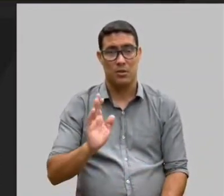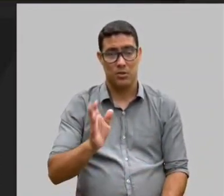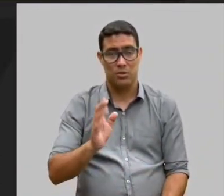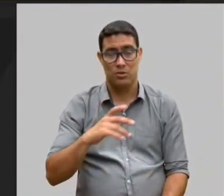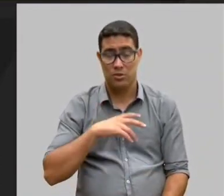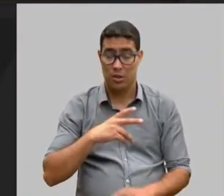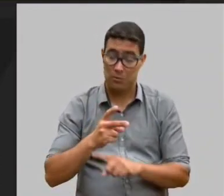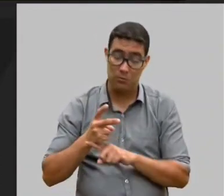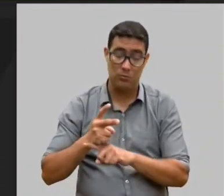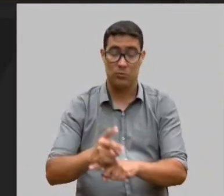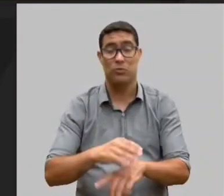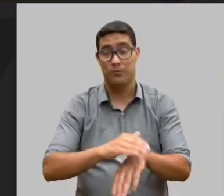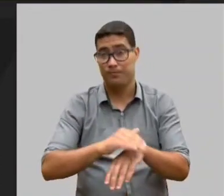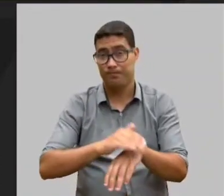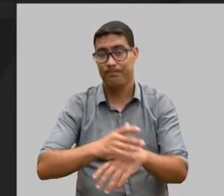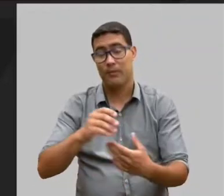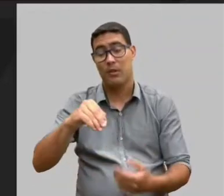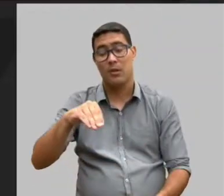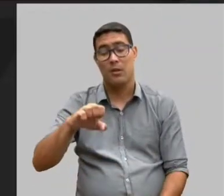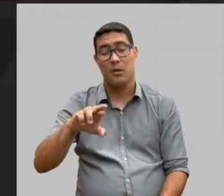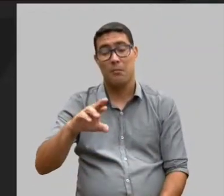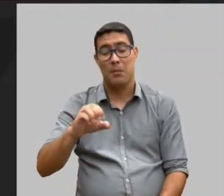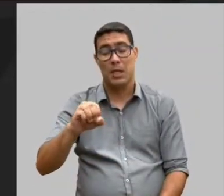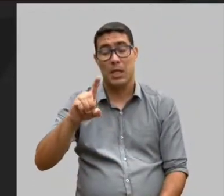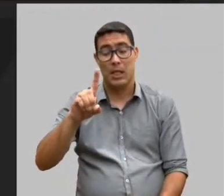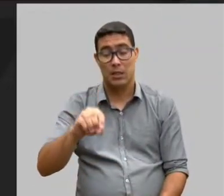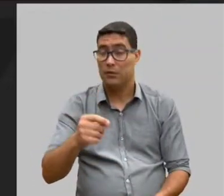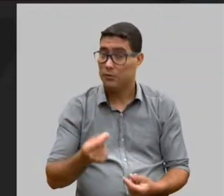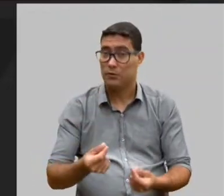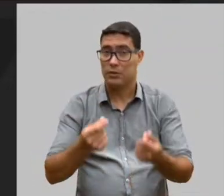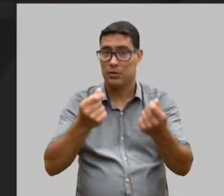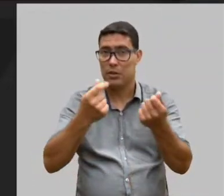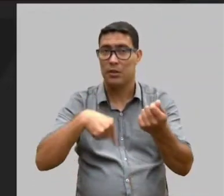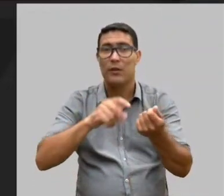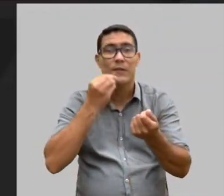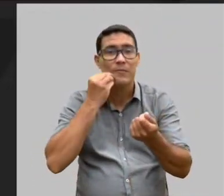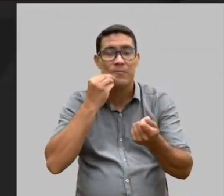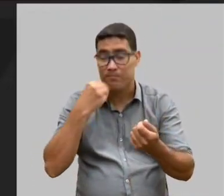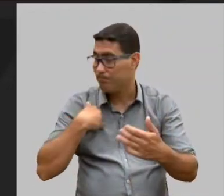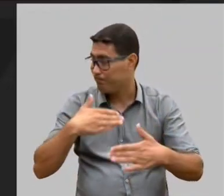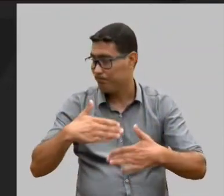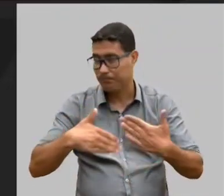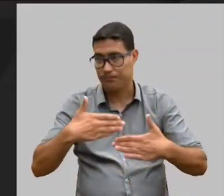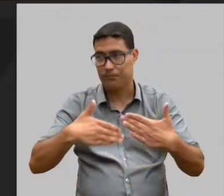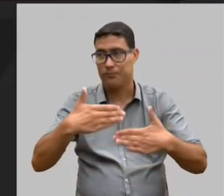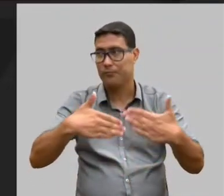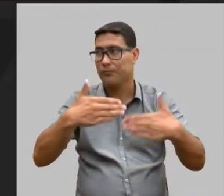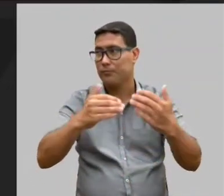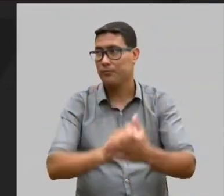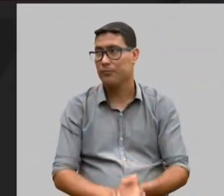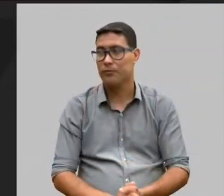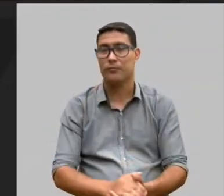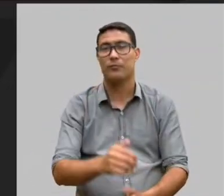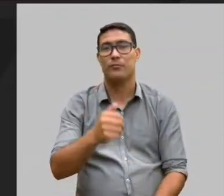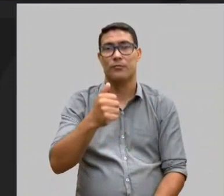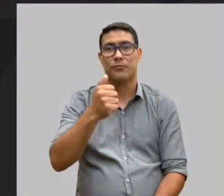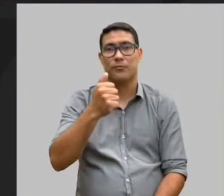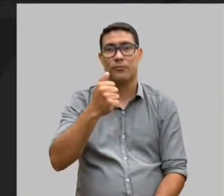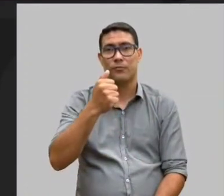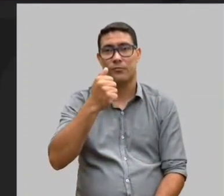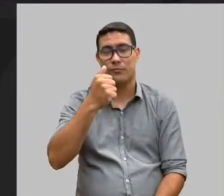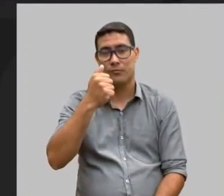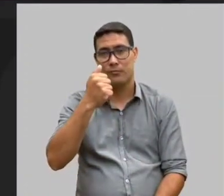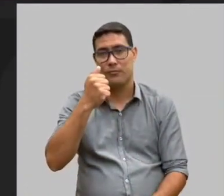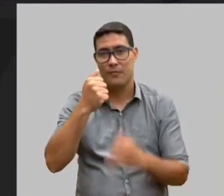ao Rem mercado financeiro para promover uma consolidação do seu desenvolvimento para tentar realmente alavancar a economia interna aqui entre 13 e 28 o Estado